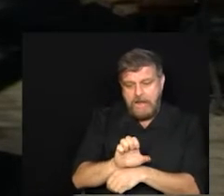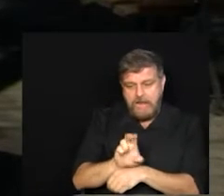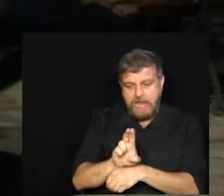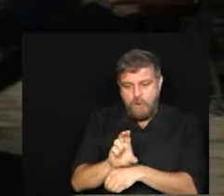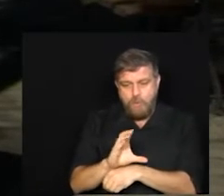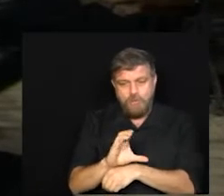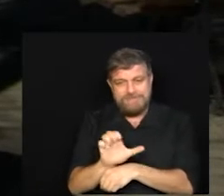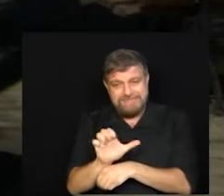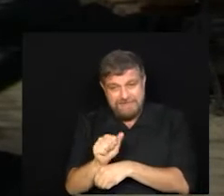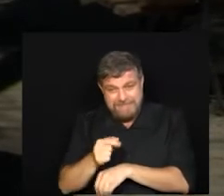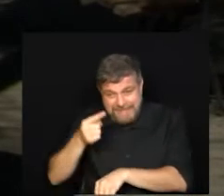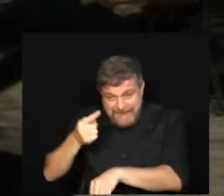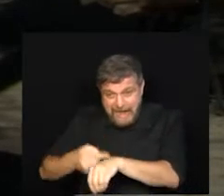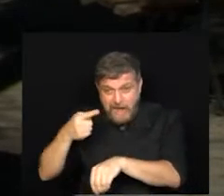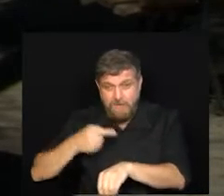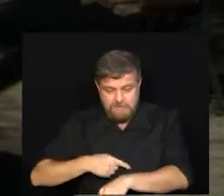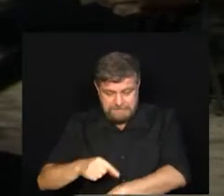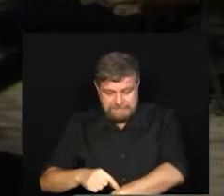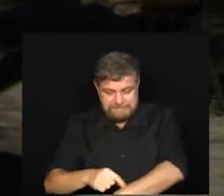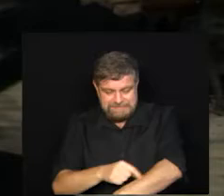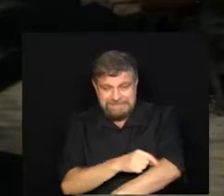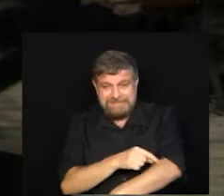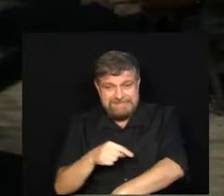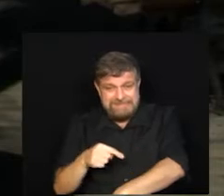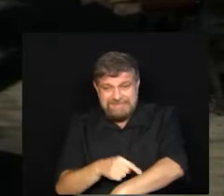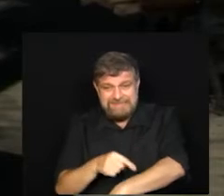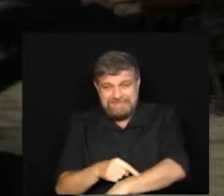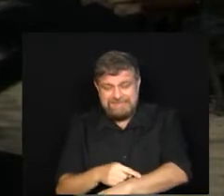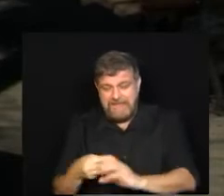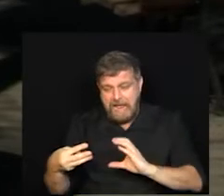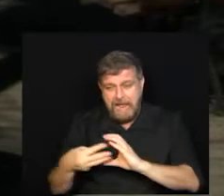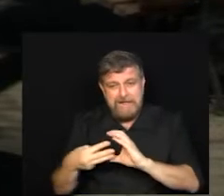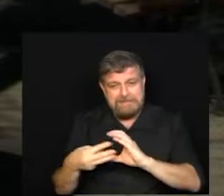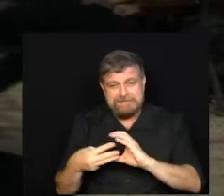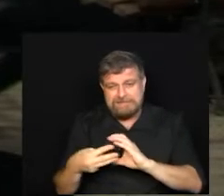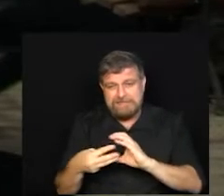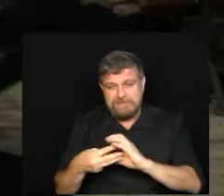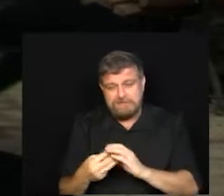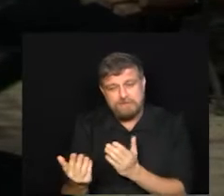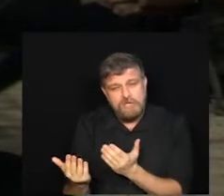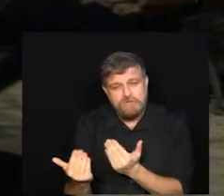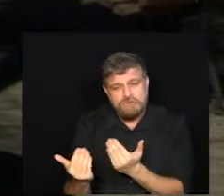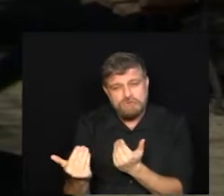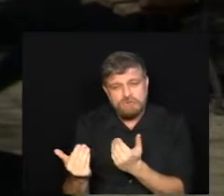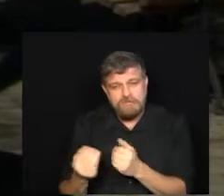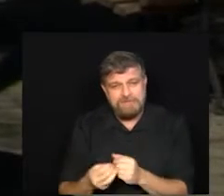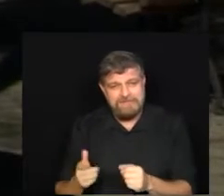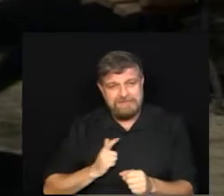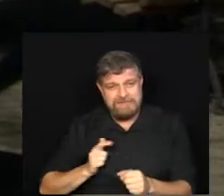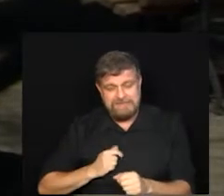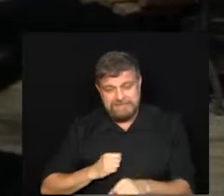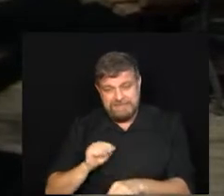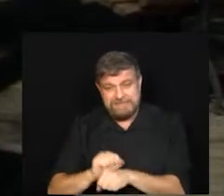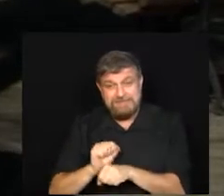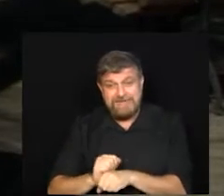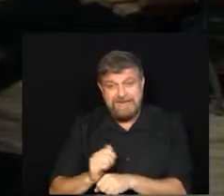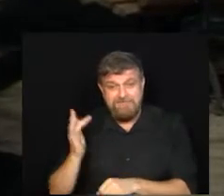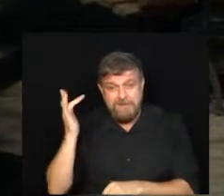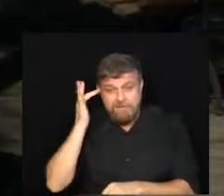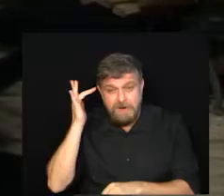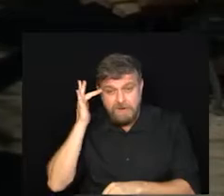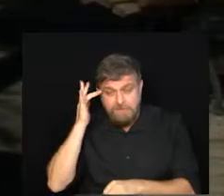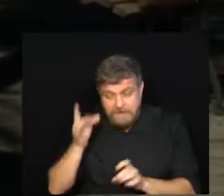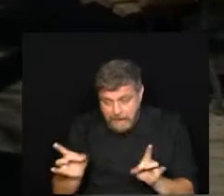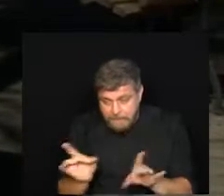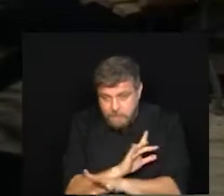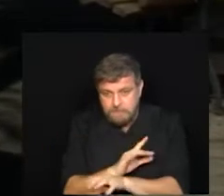ela passa a produzir células muito jovens. Então, assim, essas células elas são produzidas e elas precisam atingir um grau de maturação para